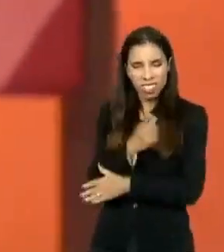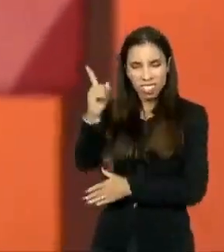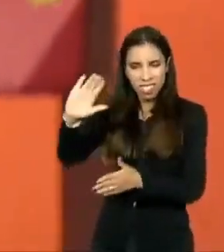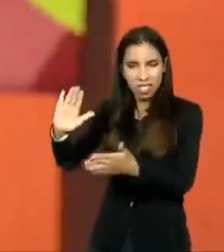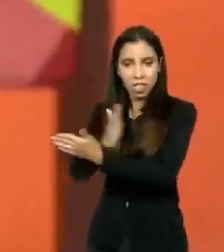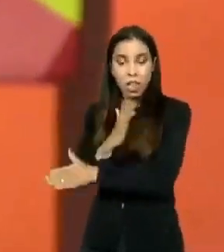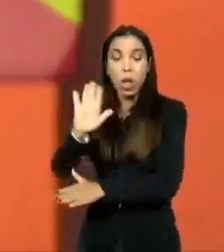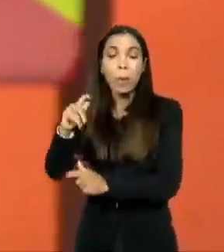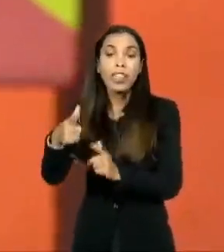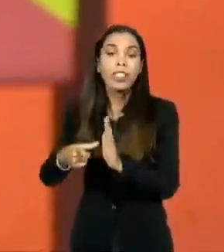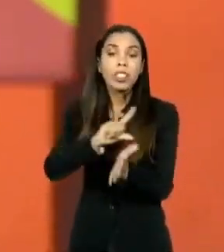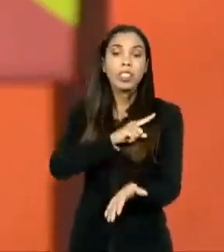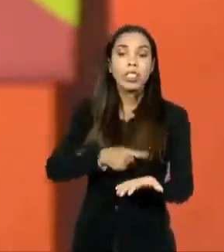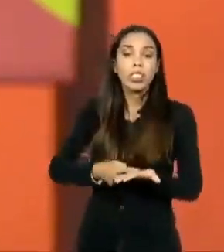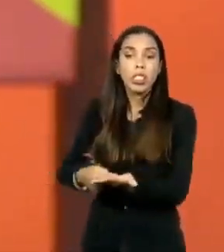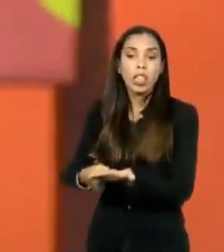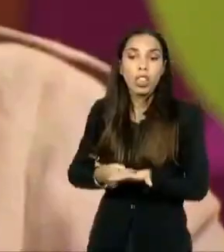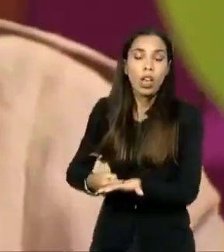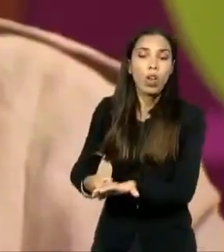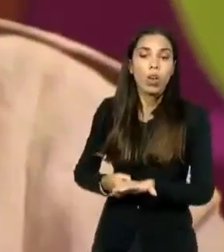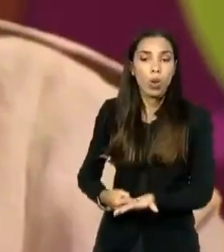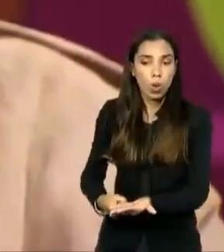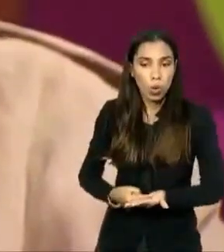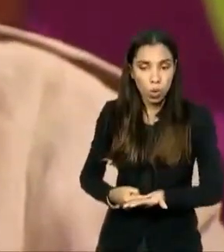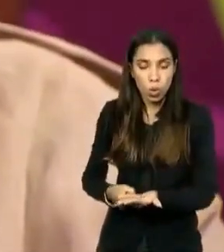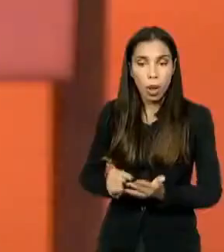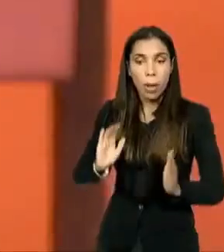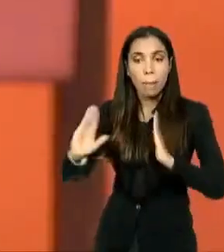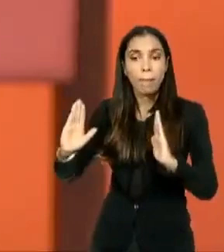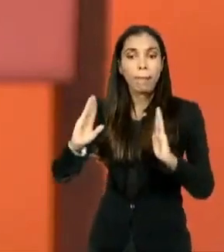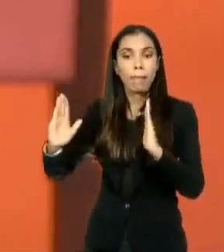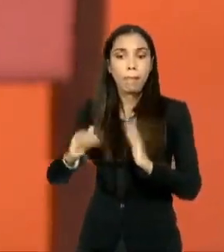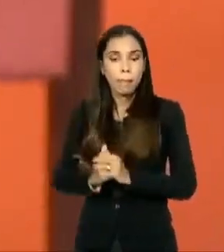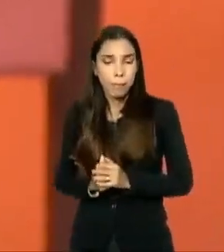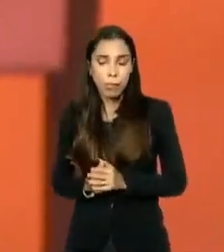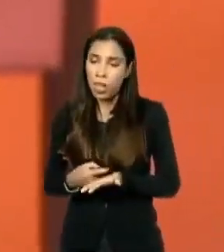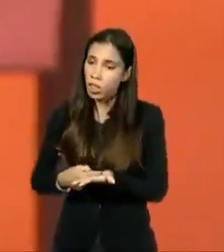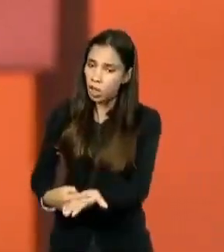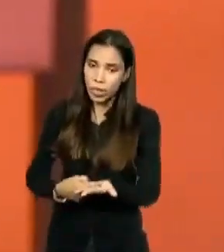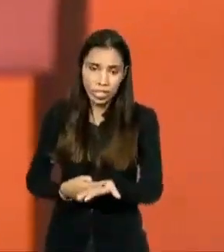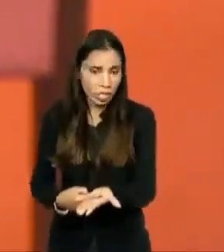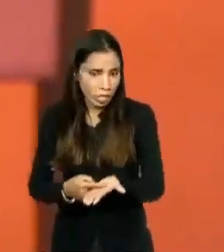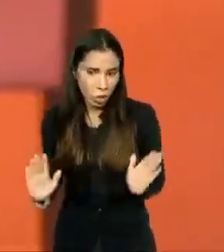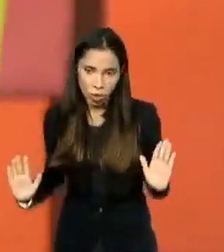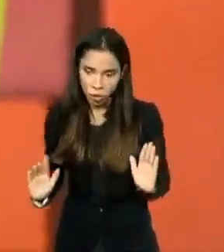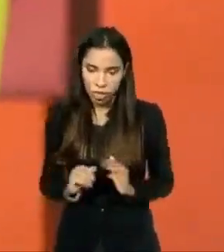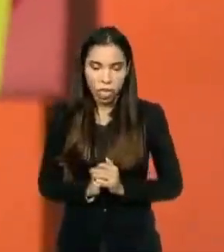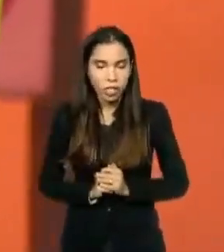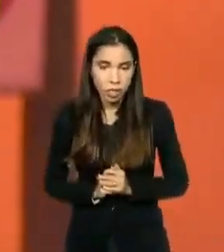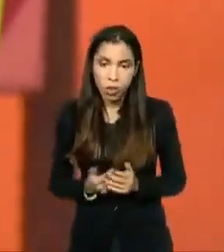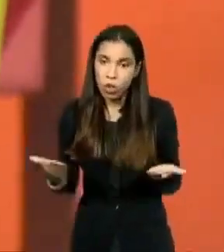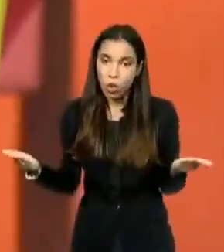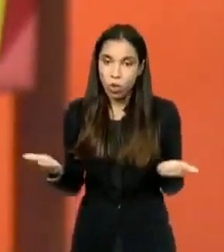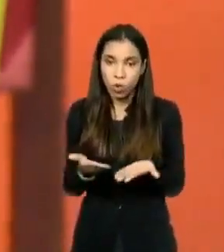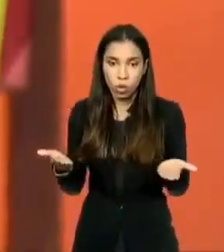existe negociação, desapropriação. Hoje, prazo. Né? Negociação, negociação. Hoje em dia